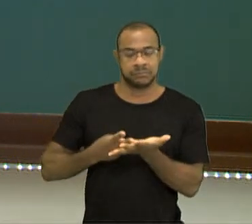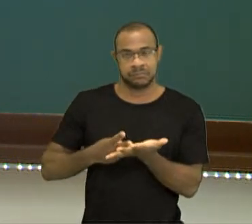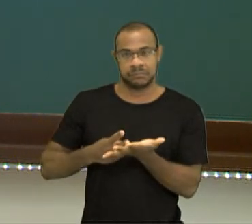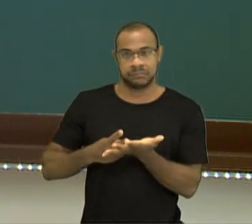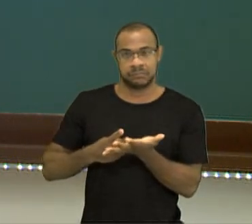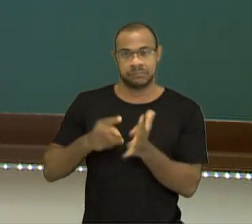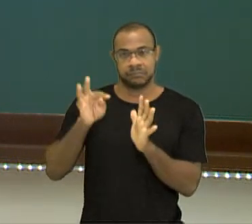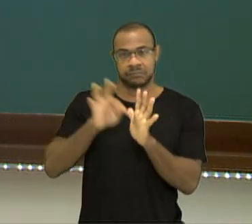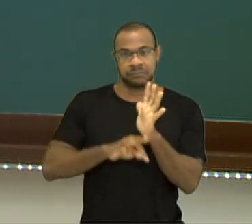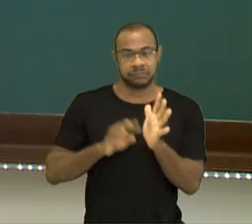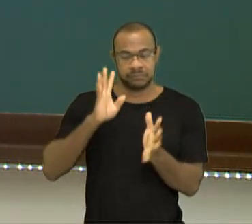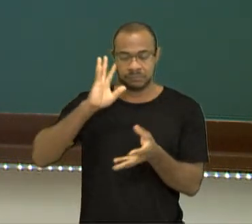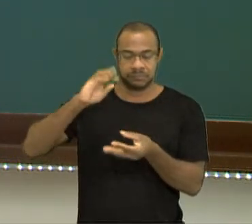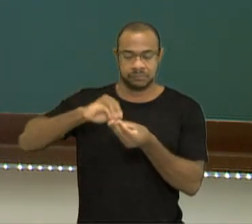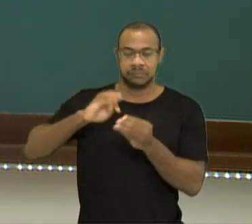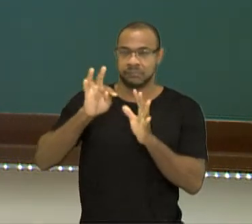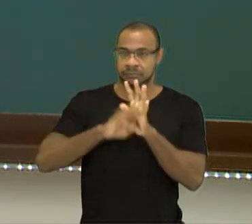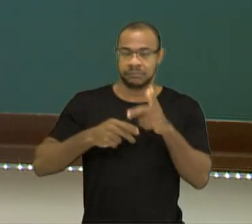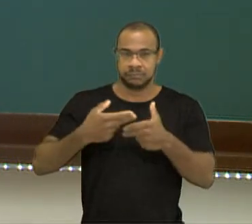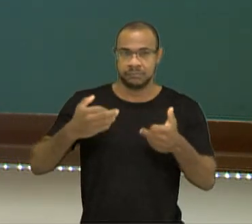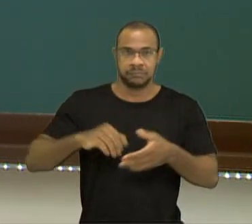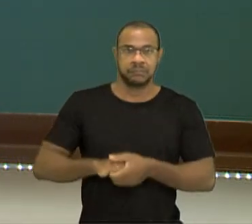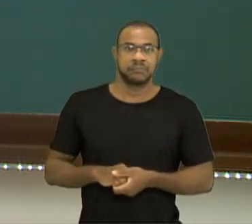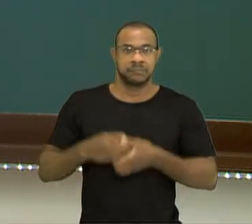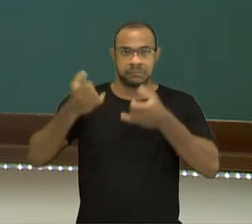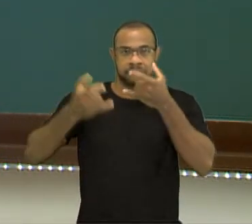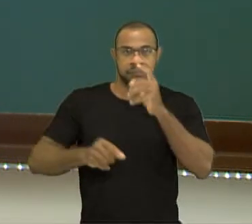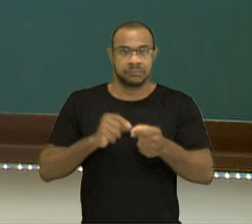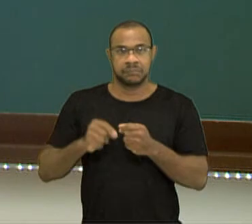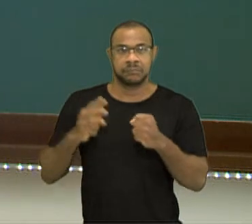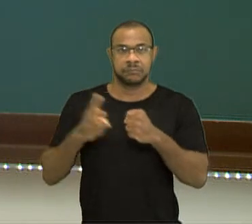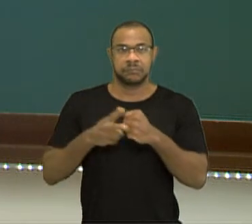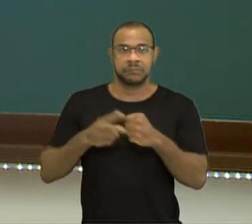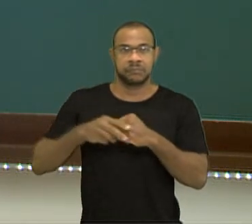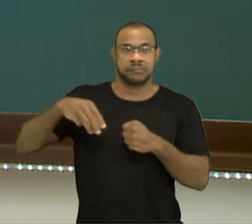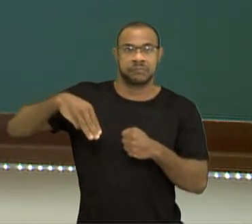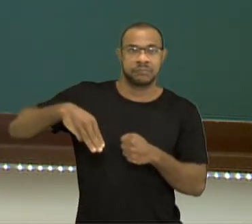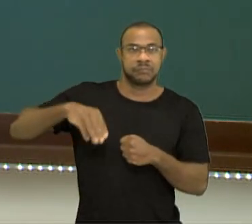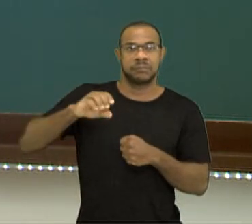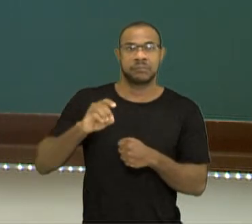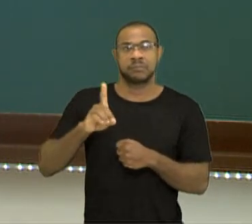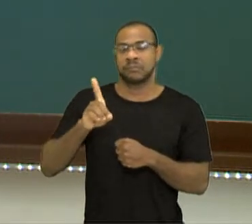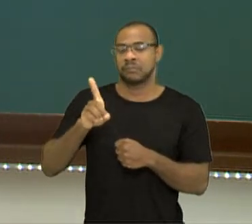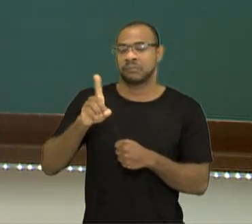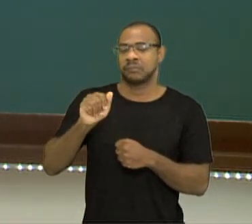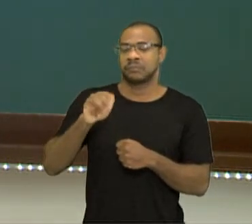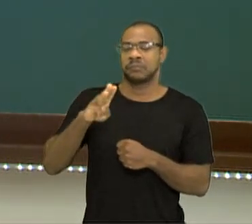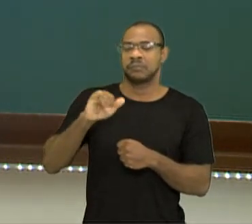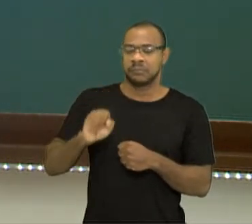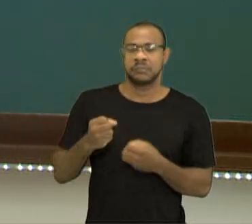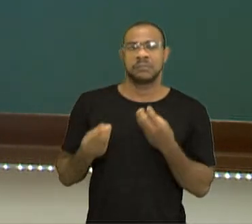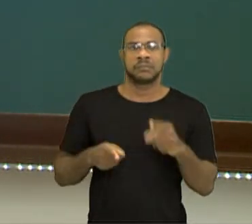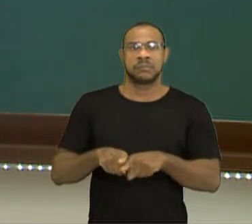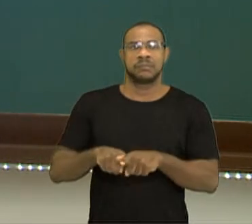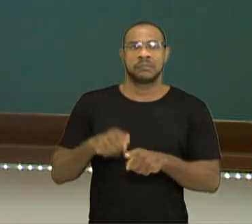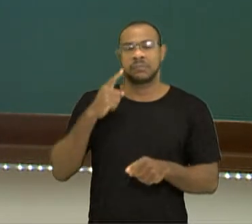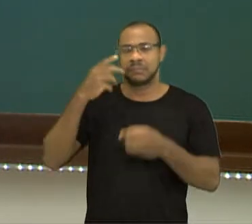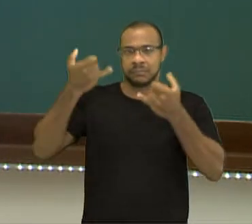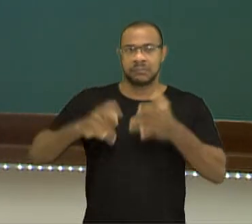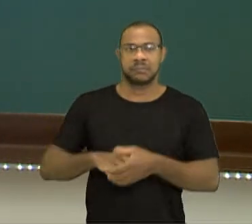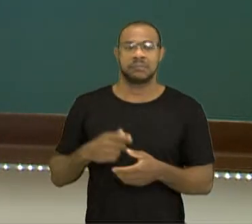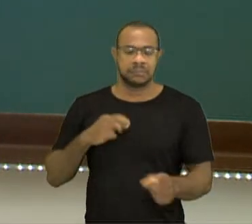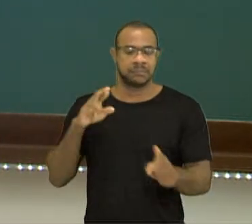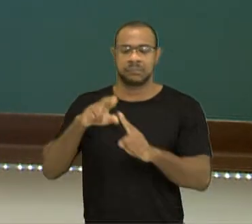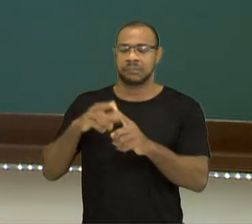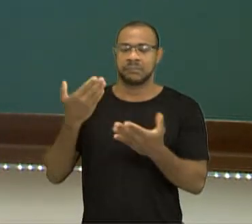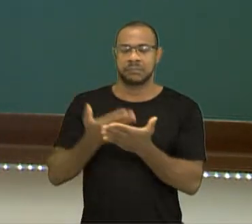gente conversou um pouco sobre os modais com have. Focamos mais aqui nos modais com have. Beleza? Aqui estão as referências da